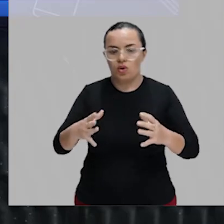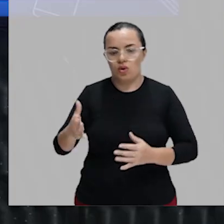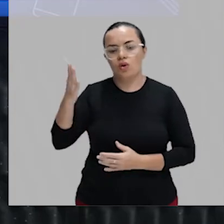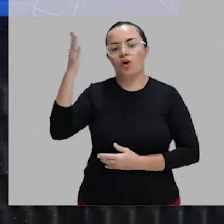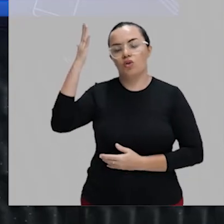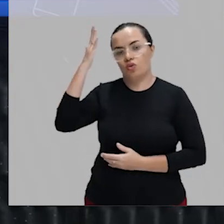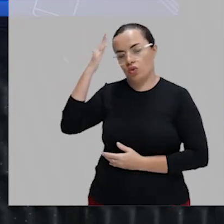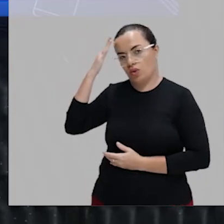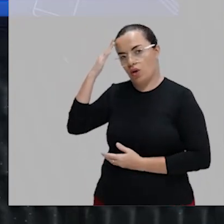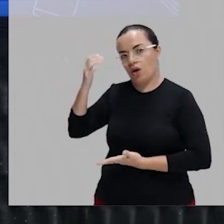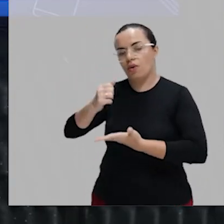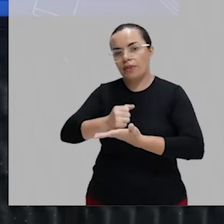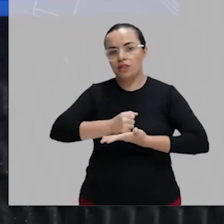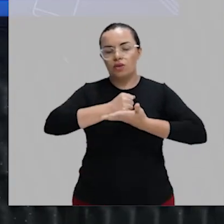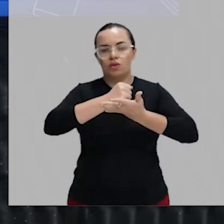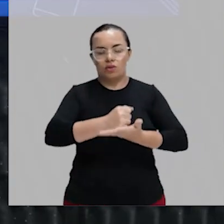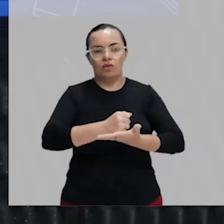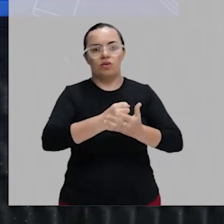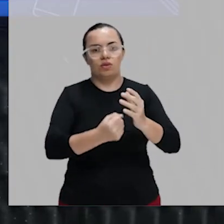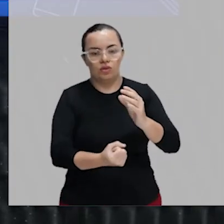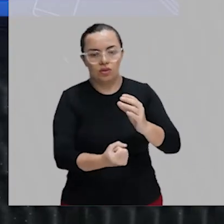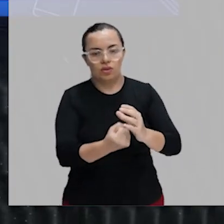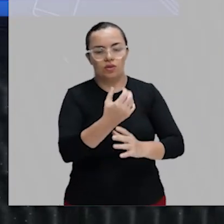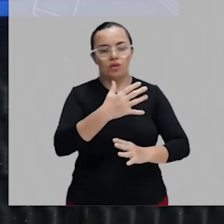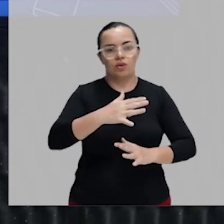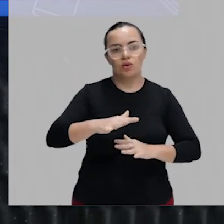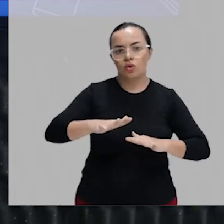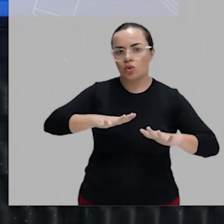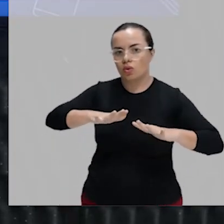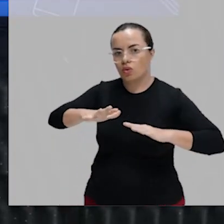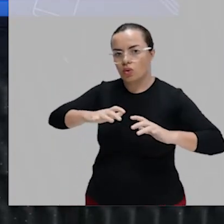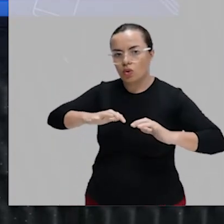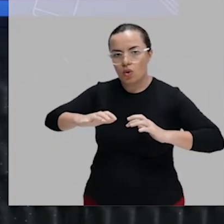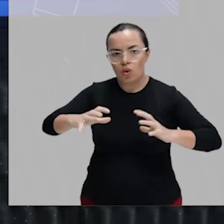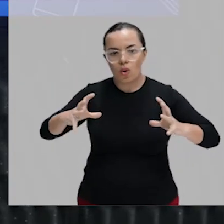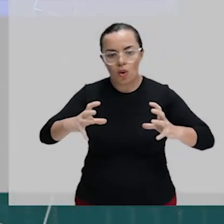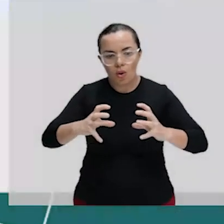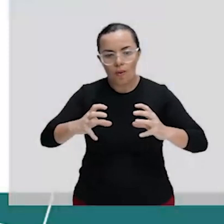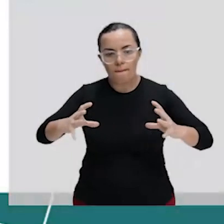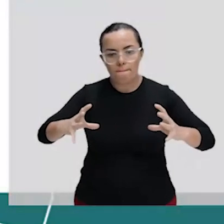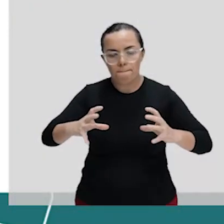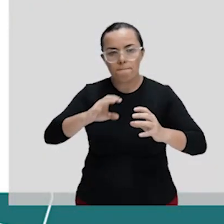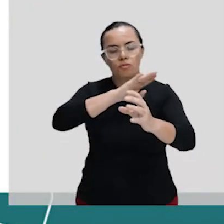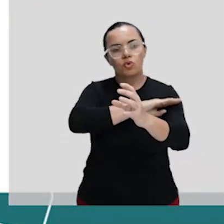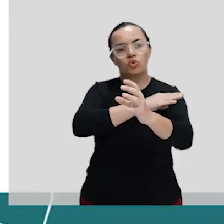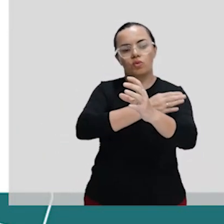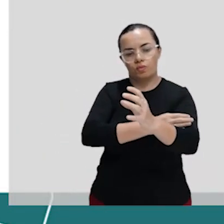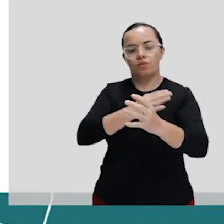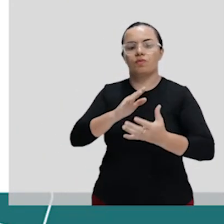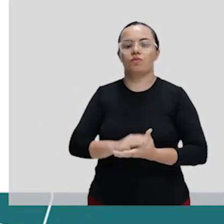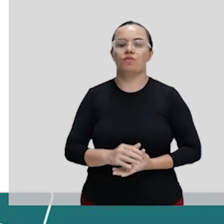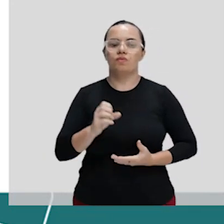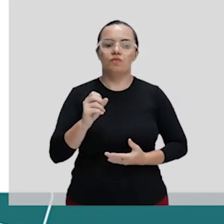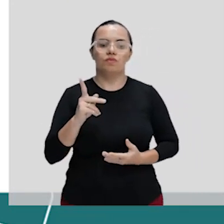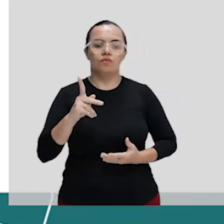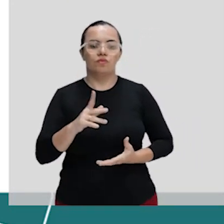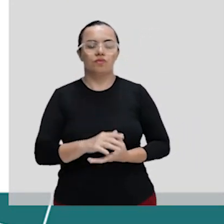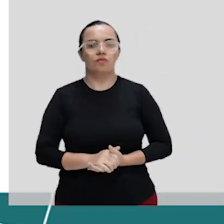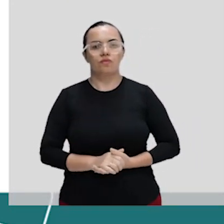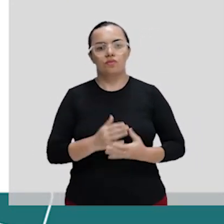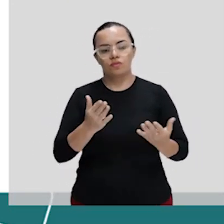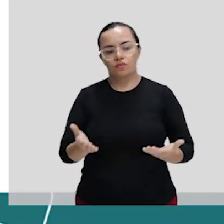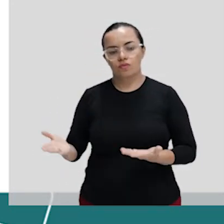que ela ajuda na formação do movimento dos músculos, ok? Agora falando